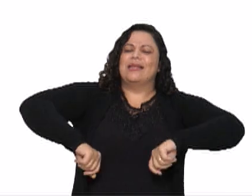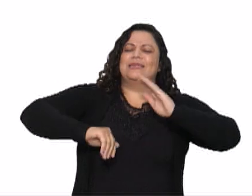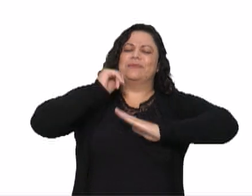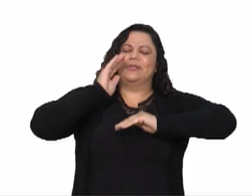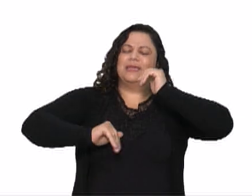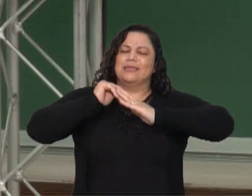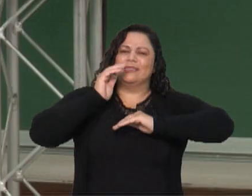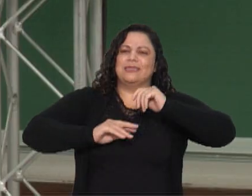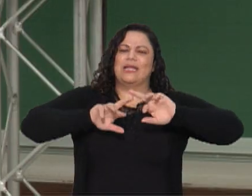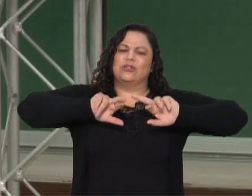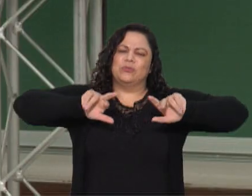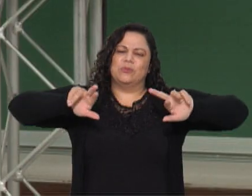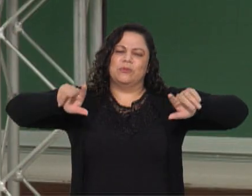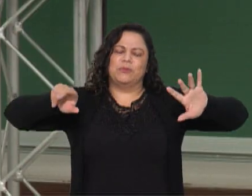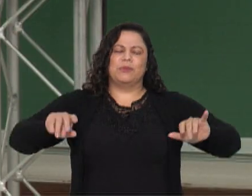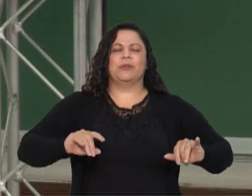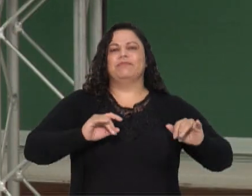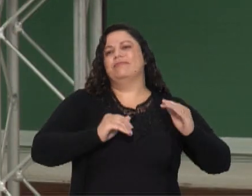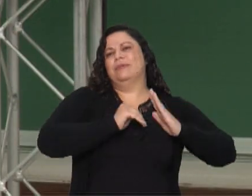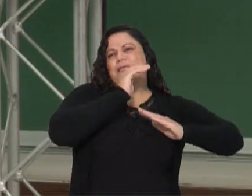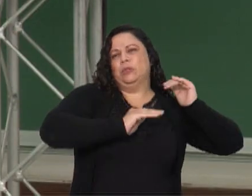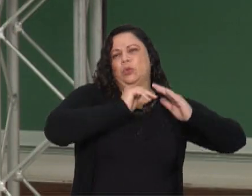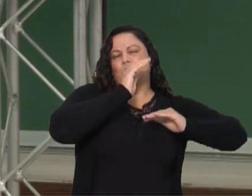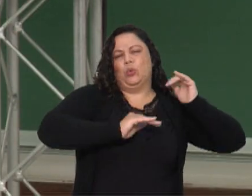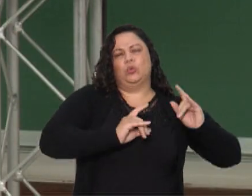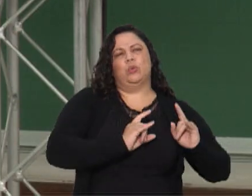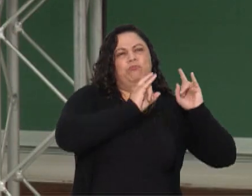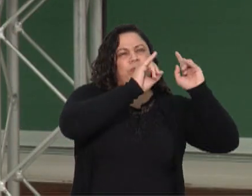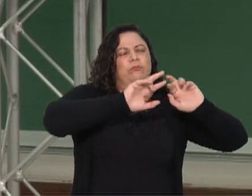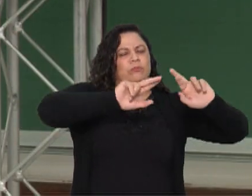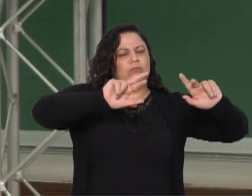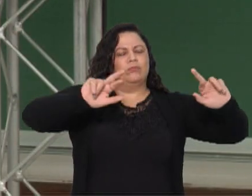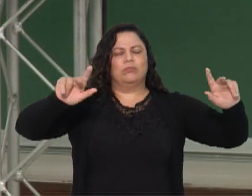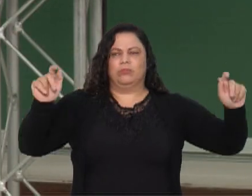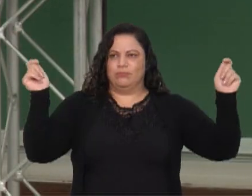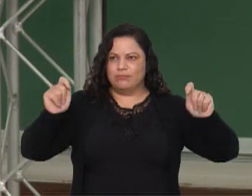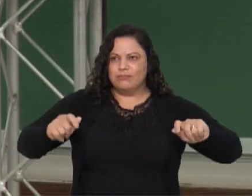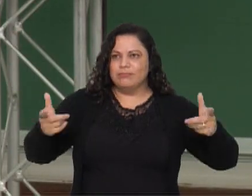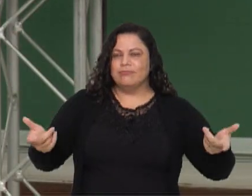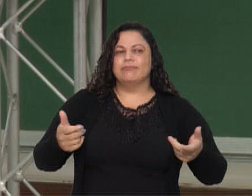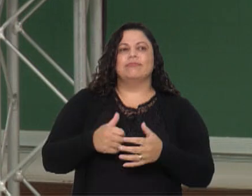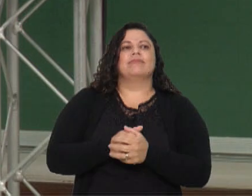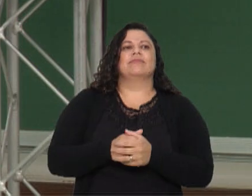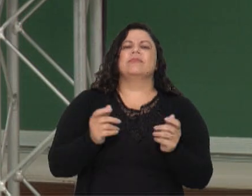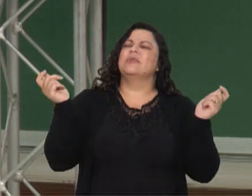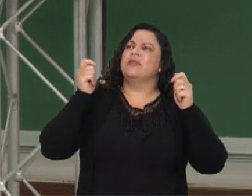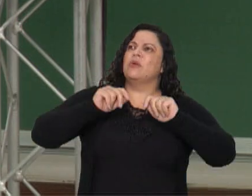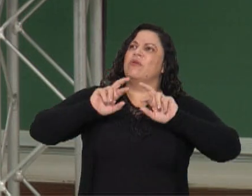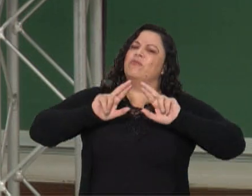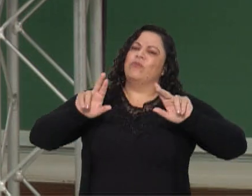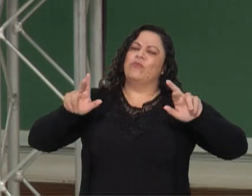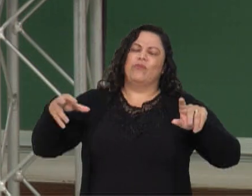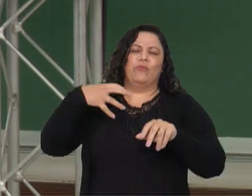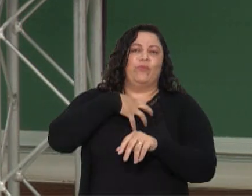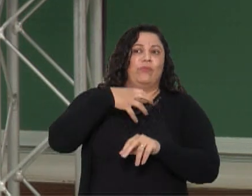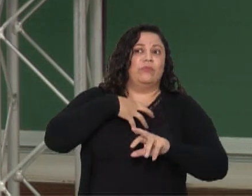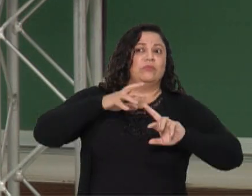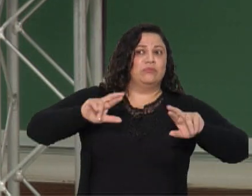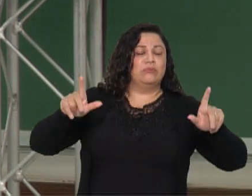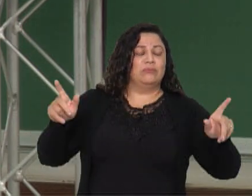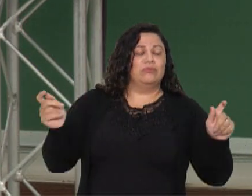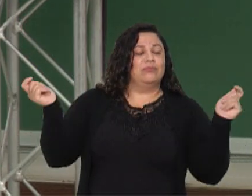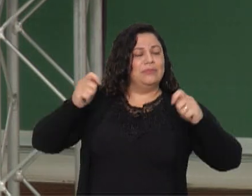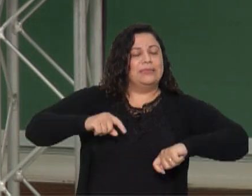construções. Ok? Certinho? Lógico que você pode ter colocado de forma diferente, mas, né? Se tiver dentro disso,